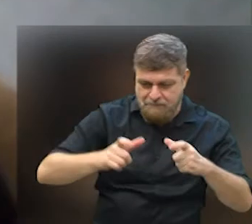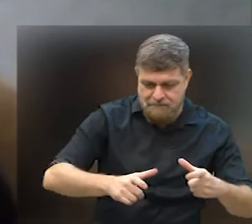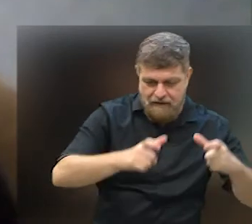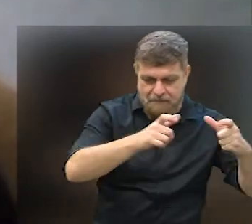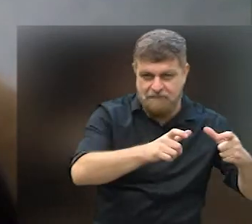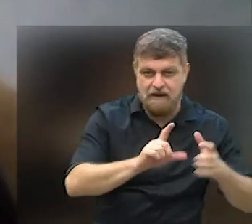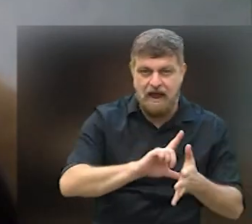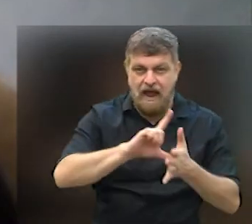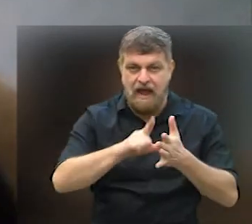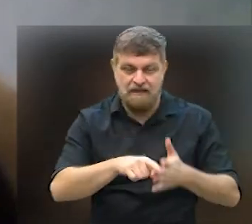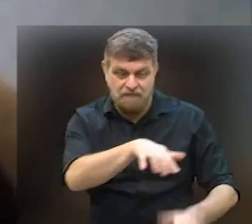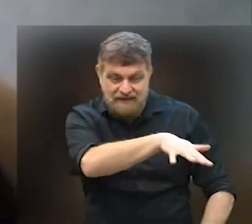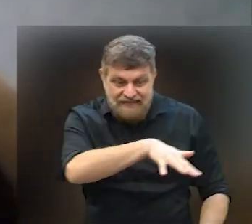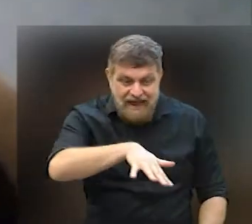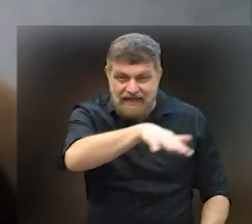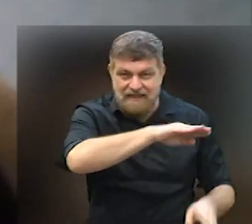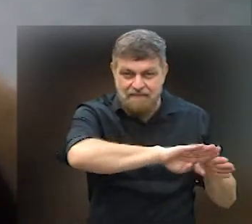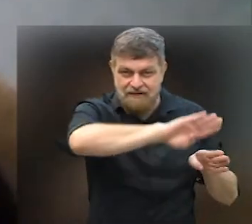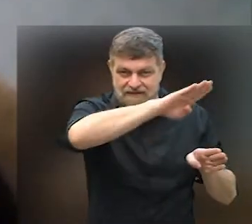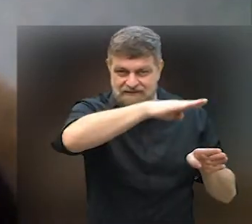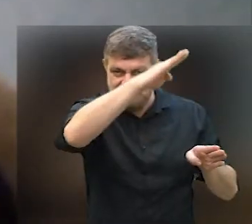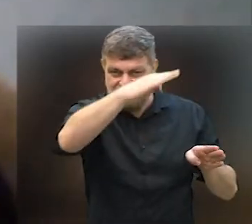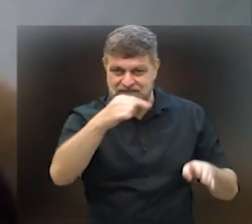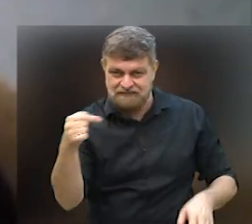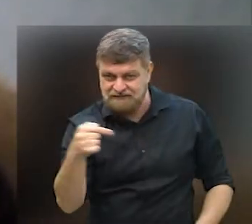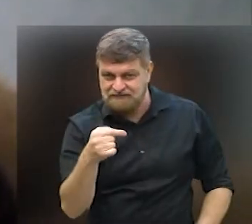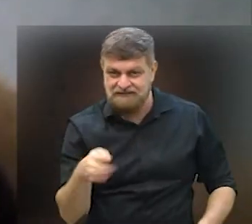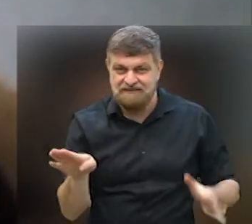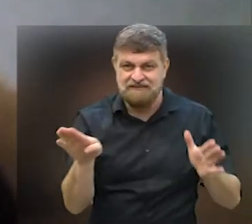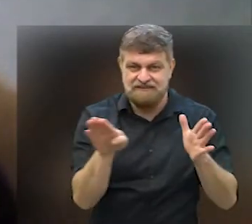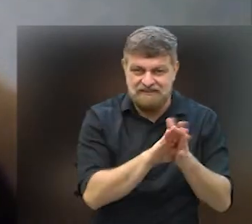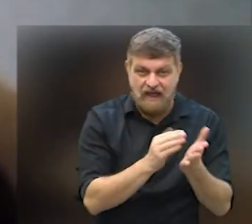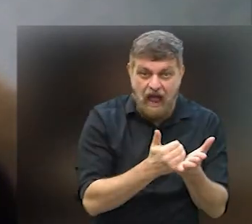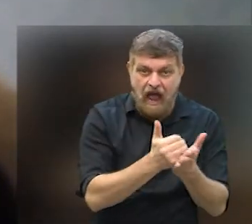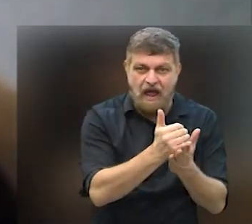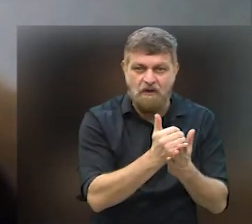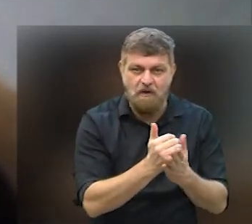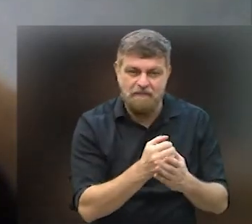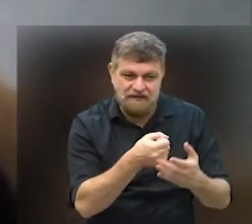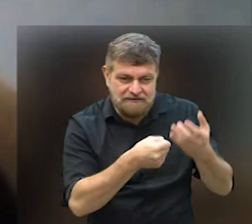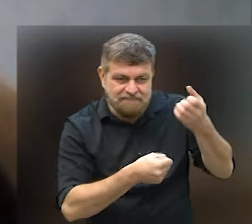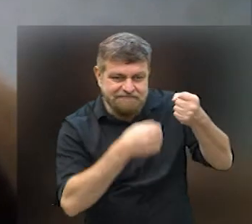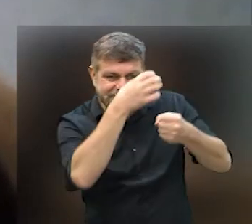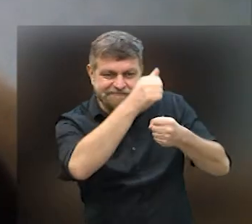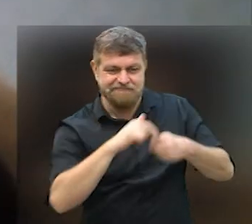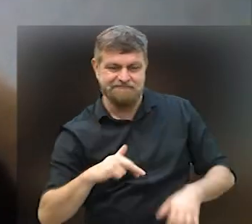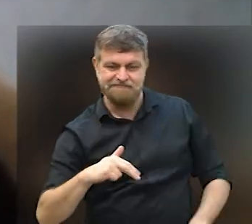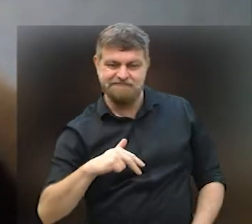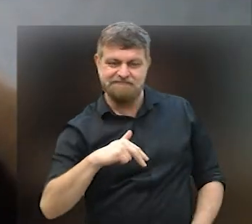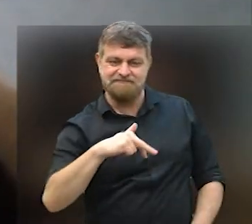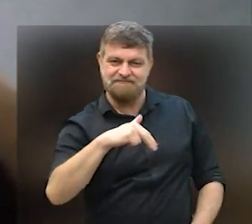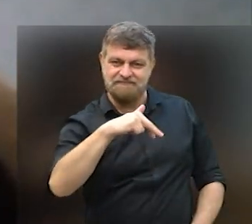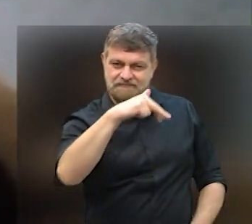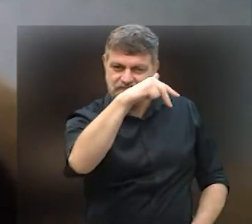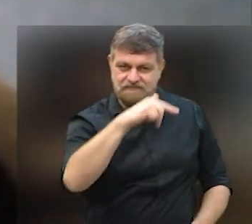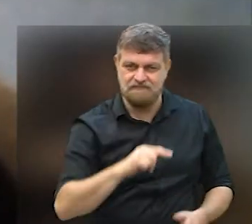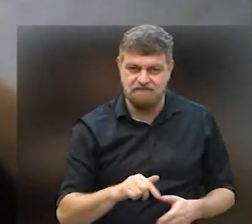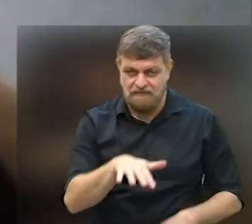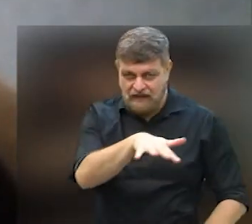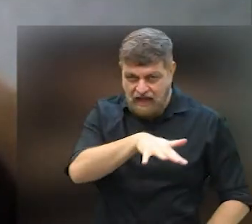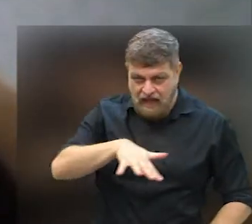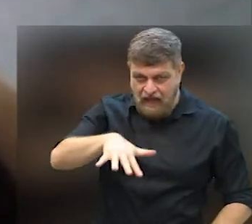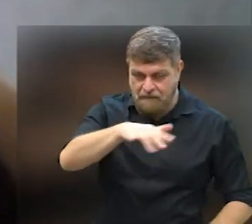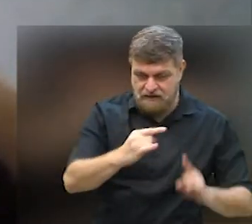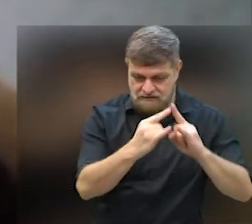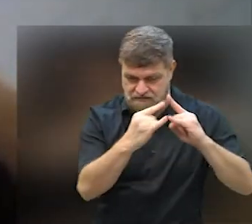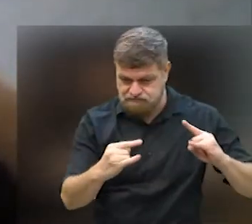refúgios. E quando a gente chega no campo base, após 10 dias, é que a gente chama de realmente a escalada propriamente dita. Do campo base em diante,